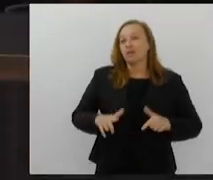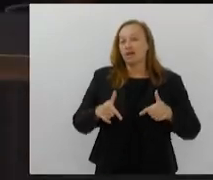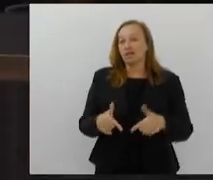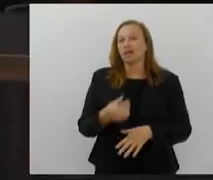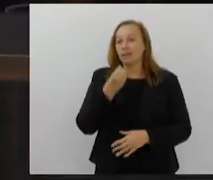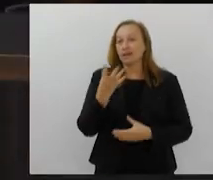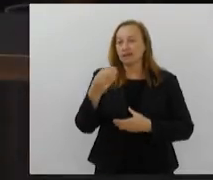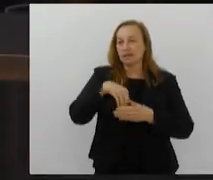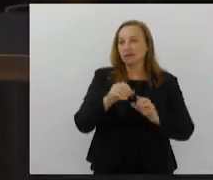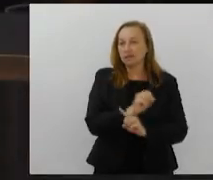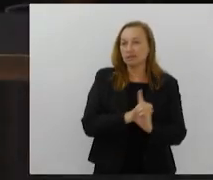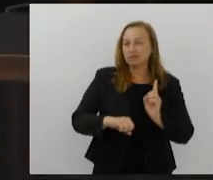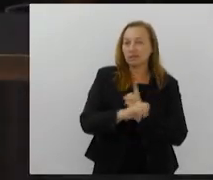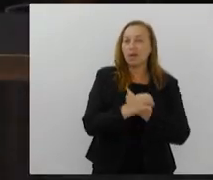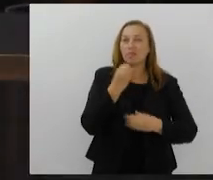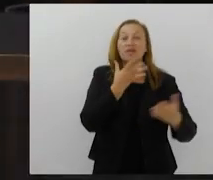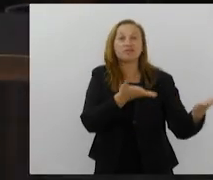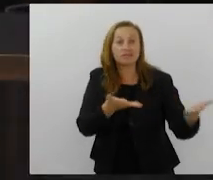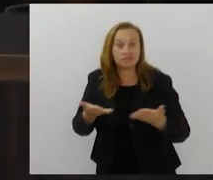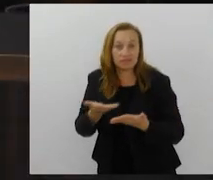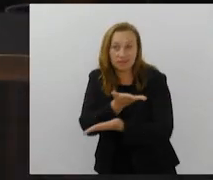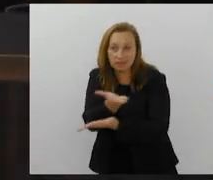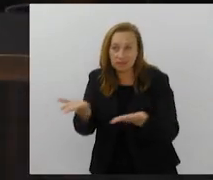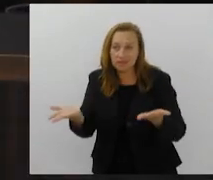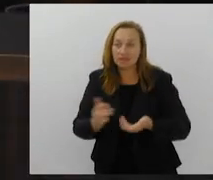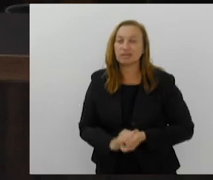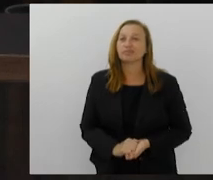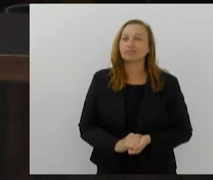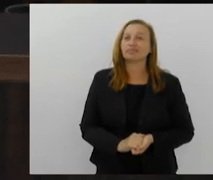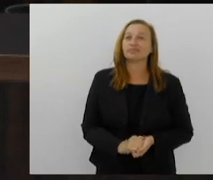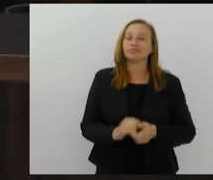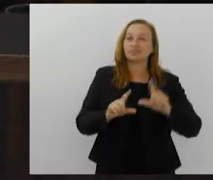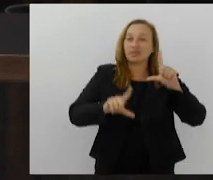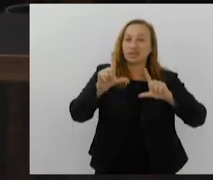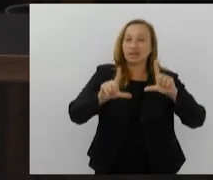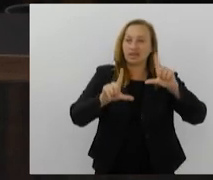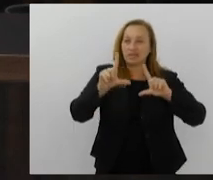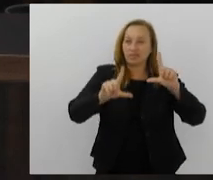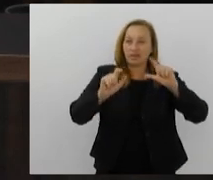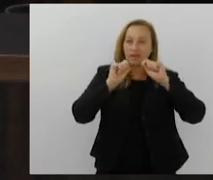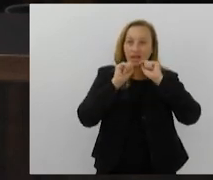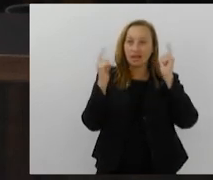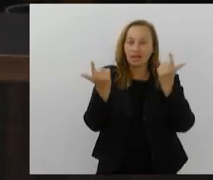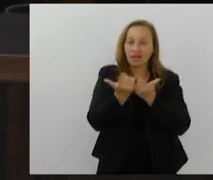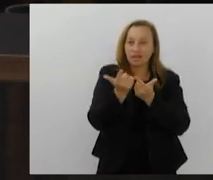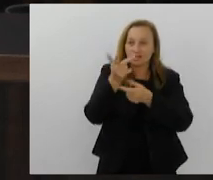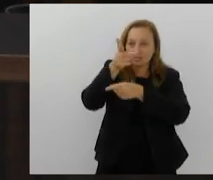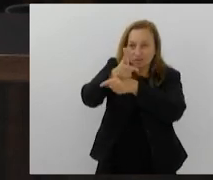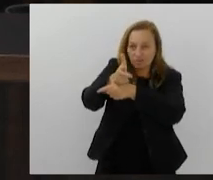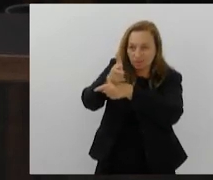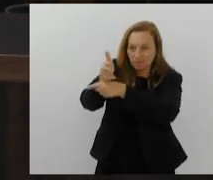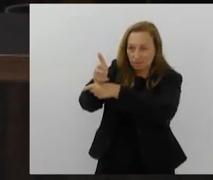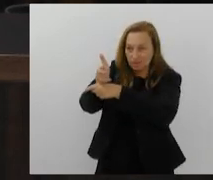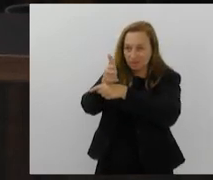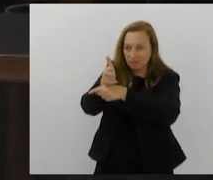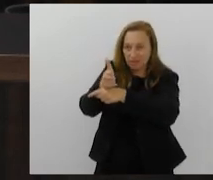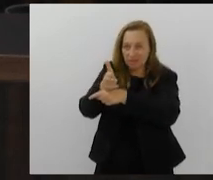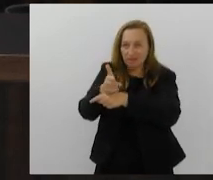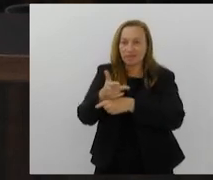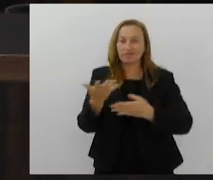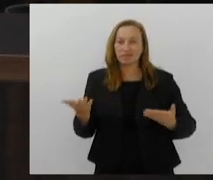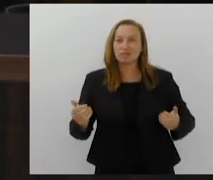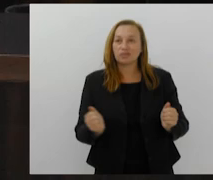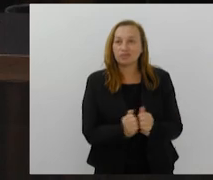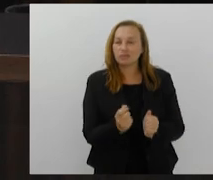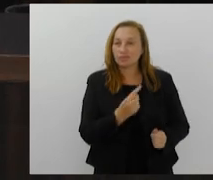certeza, Mink. Sejam todos bem-vindos. TV Câmara está colocando os senhores e as senhoritas aí na televisão